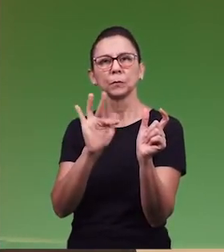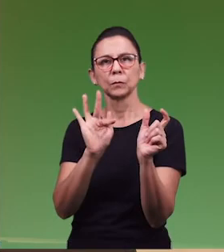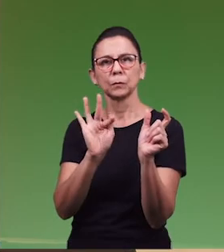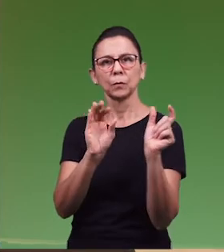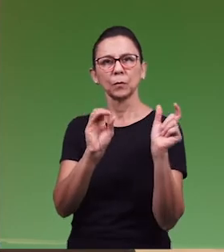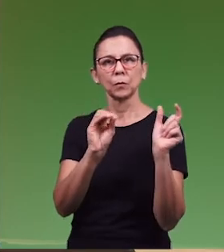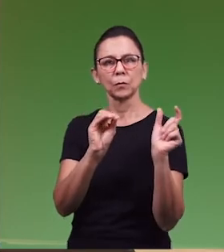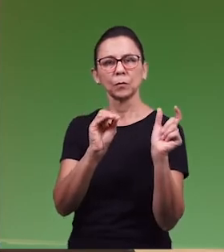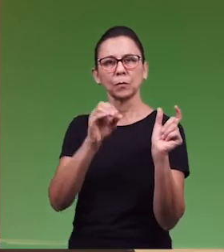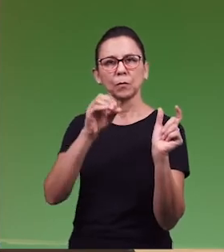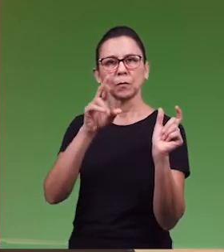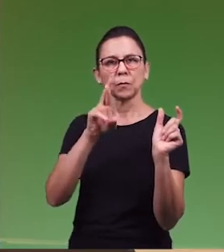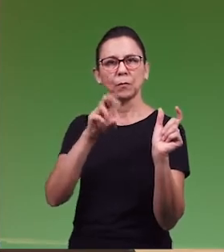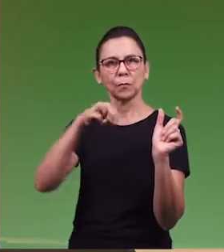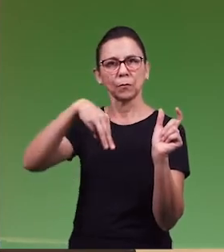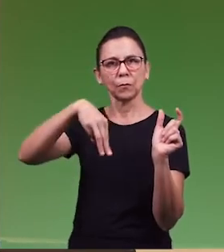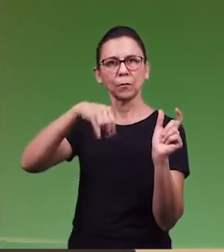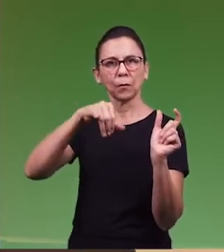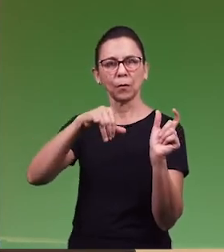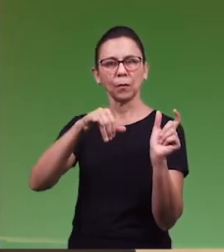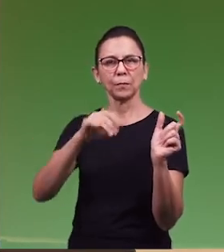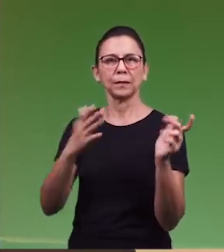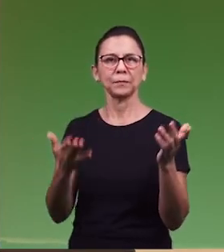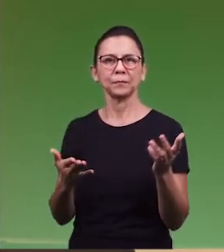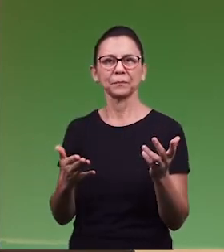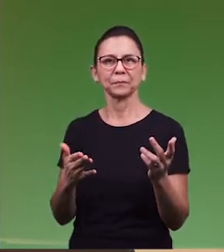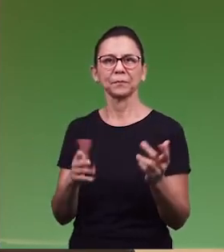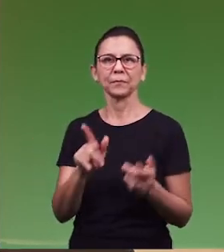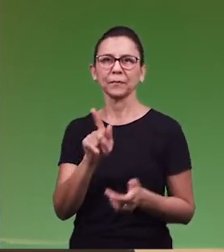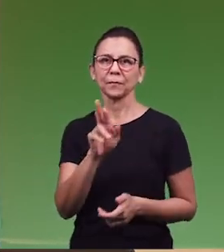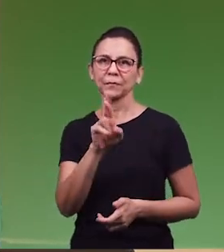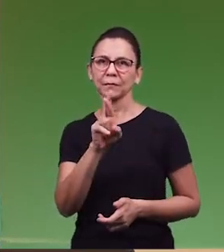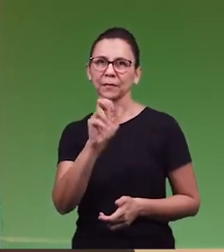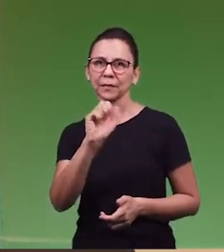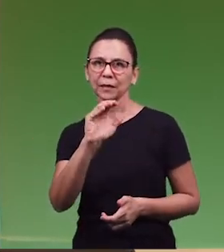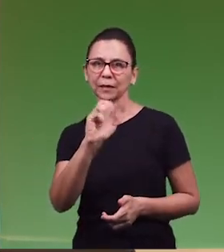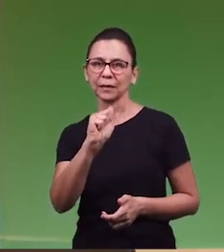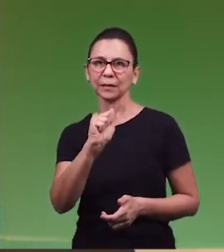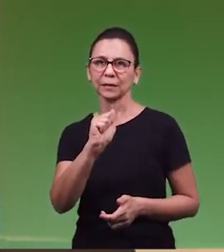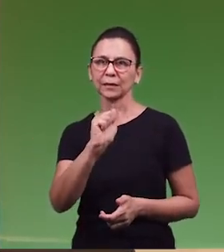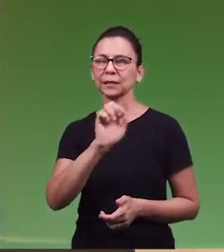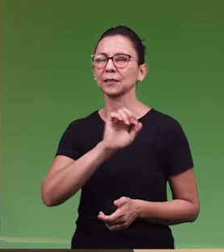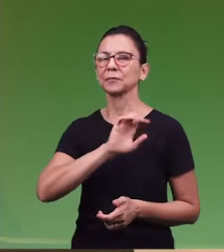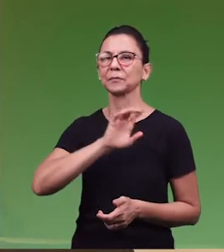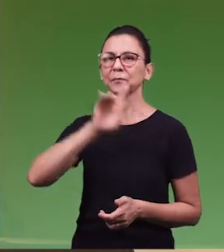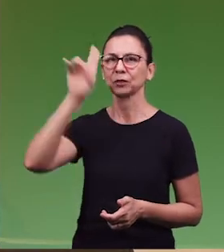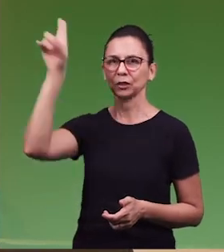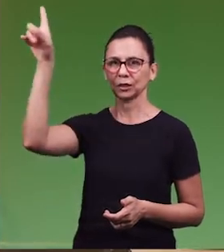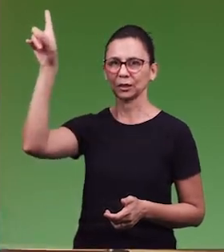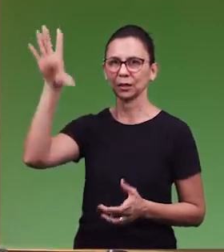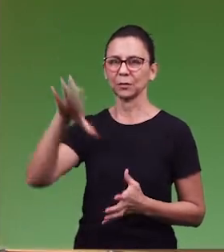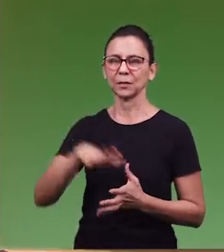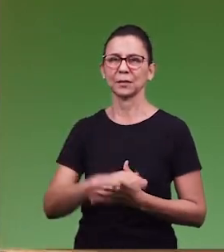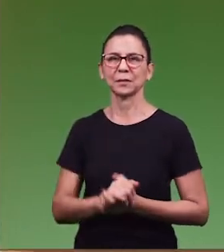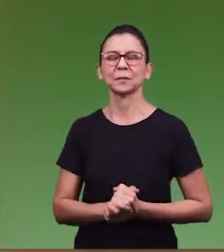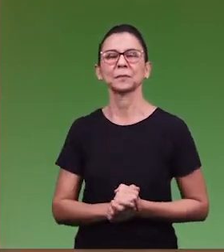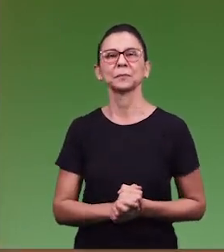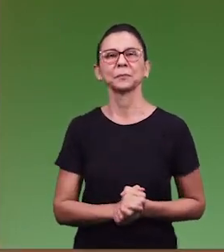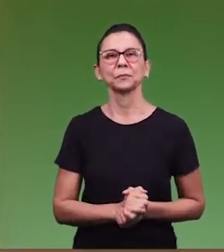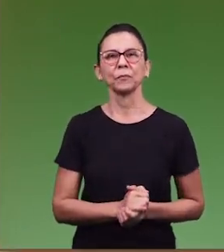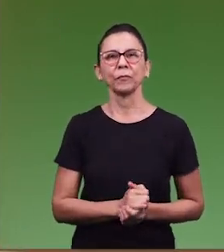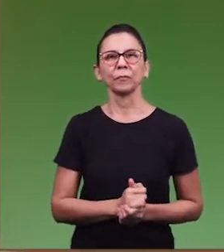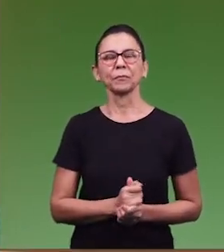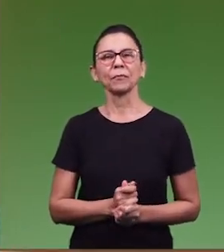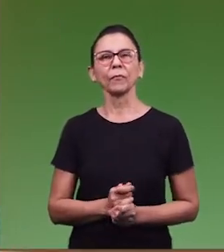exemplo, na primeira carta de Pedro, capítulo 4, no versículo 10, quando ele diz assim, servindo uns aos